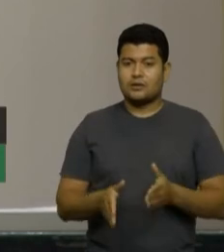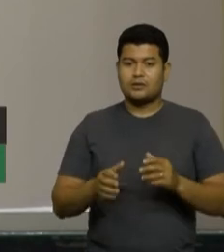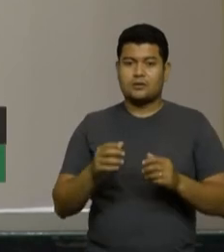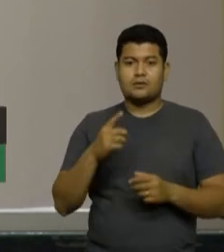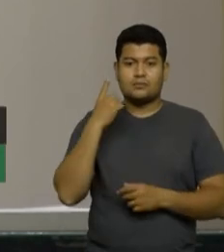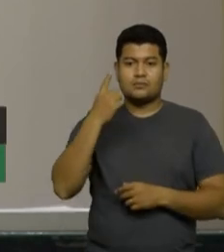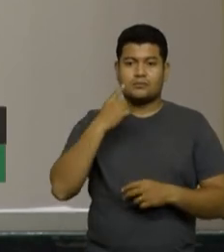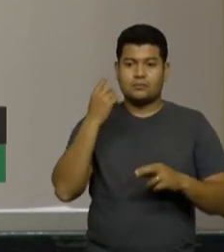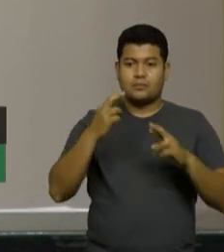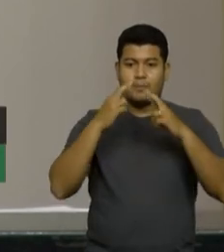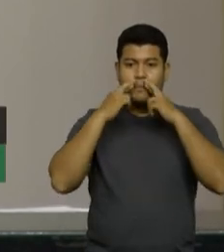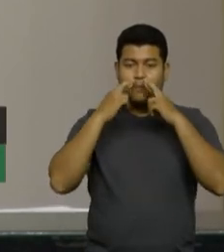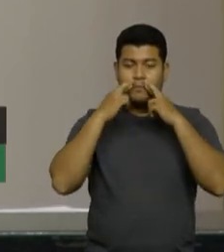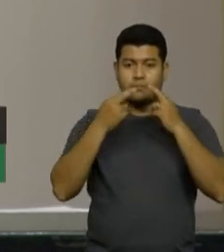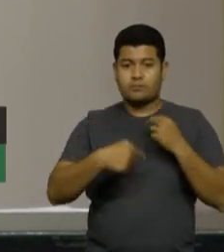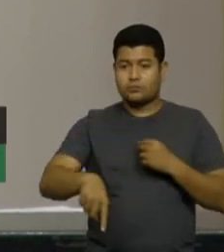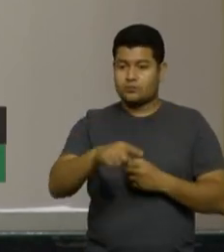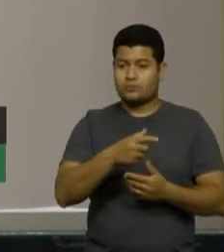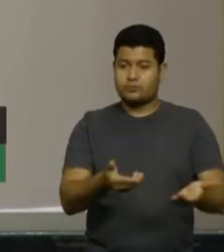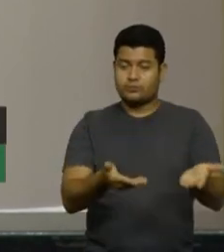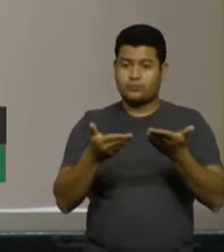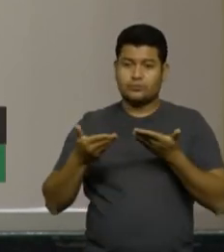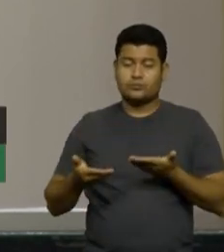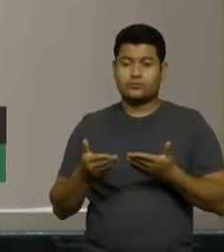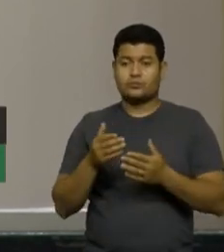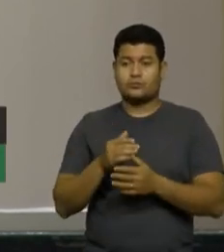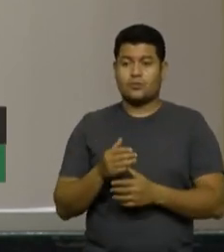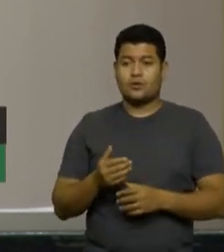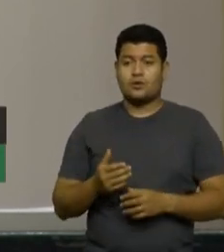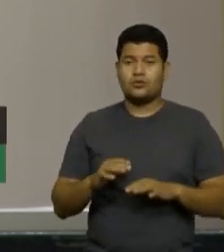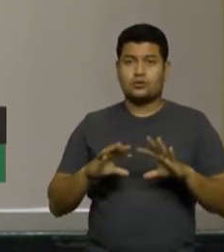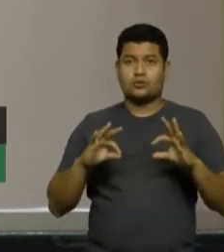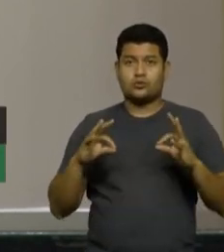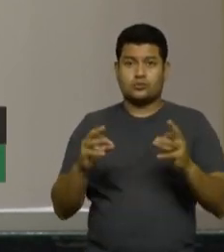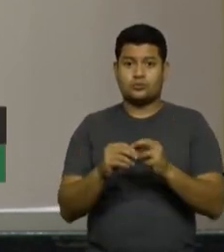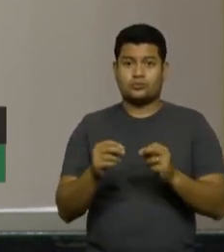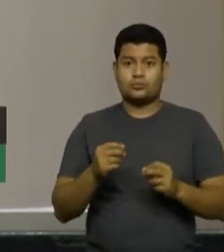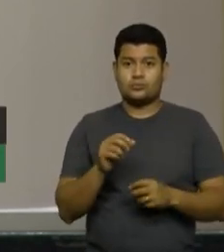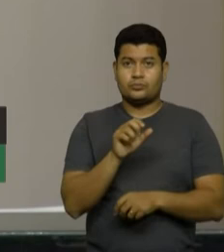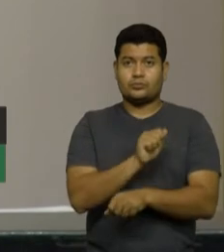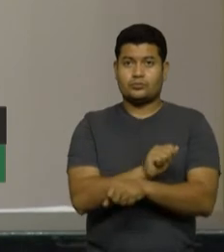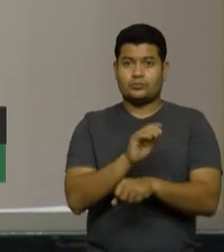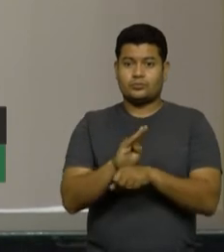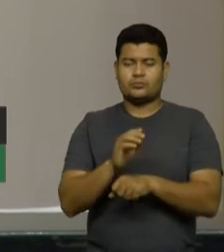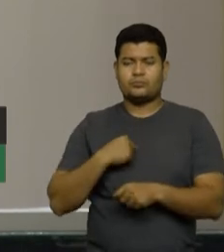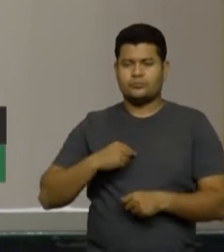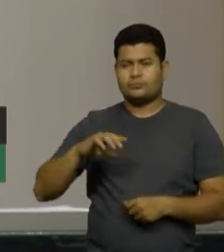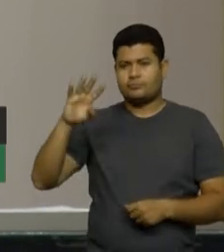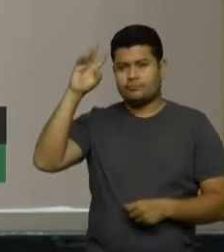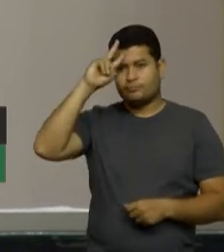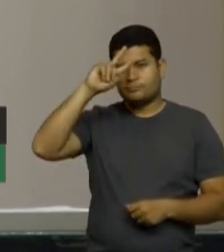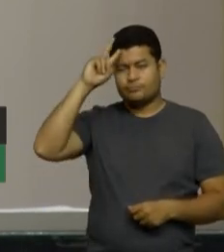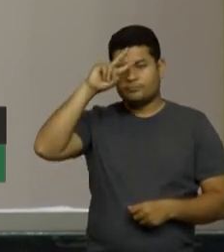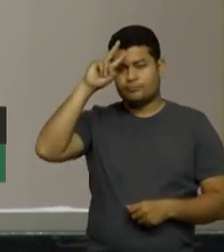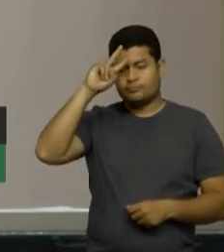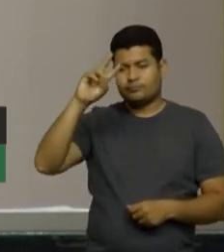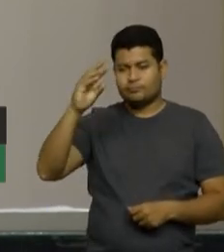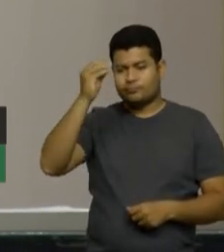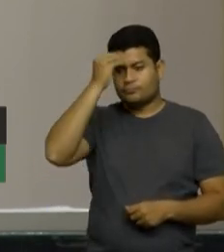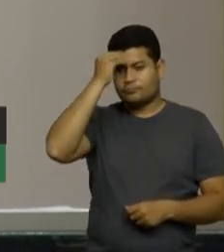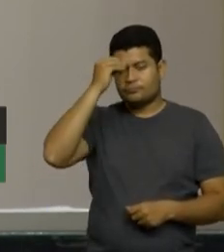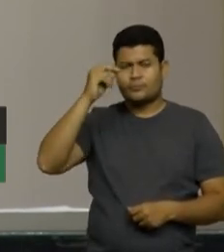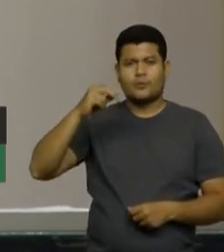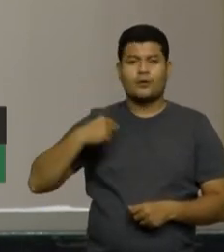felizes, estendemos o convite. Eu, de Abdom Batista, guardo uma grande lembrança, eu estive